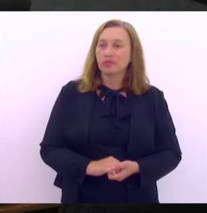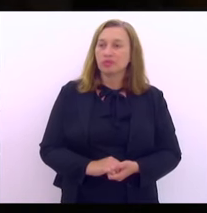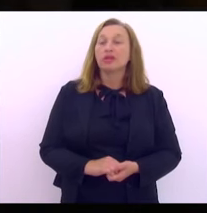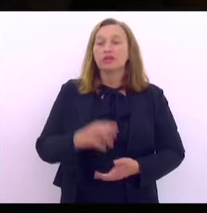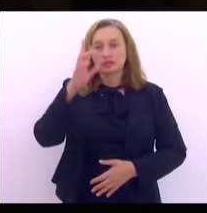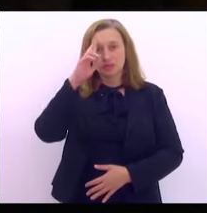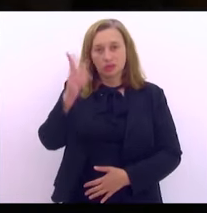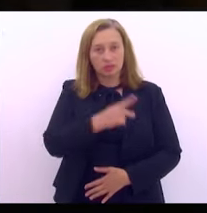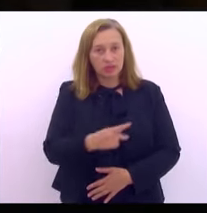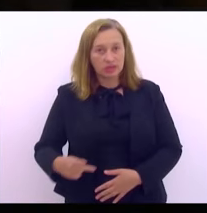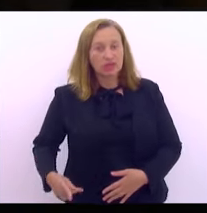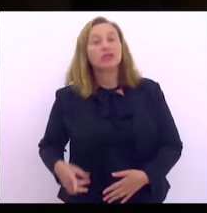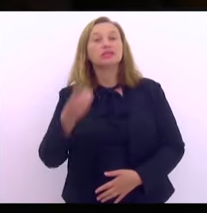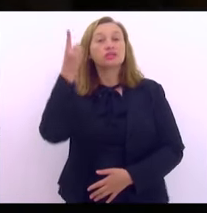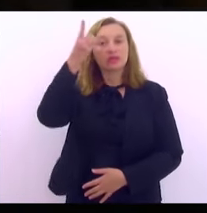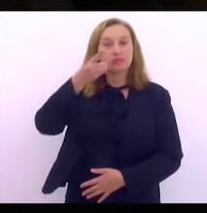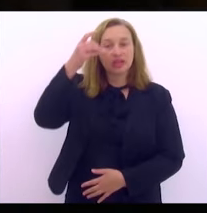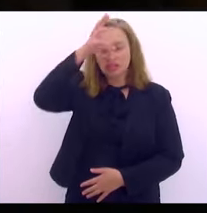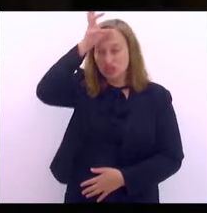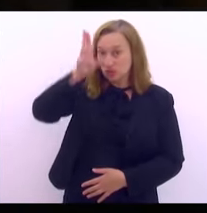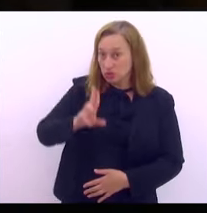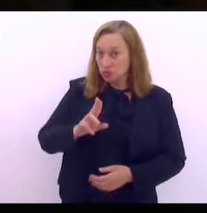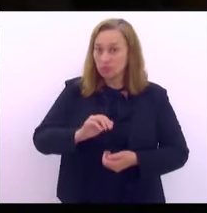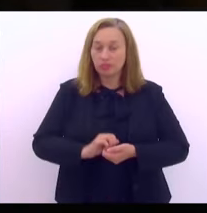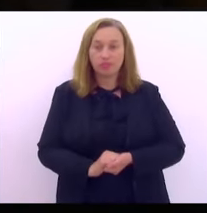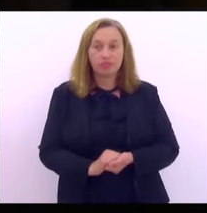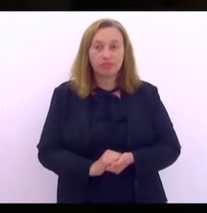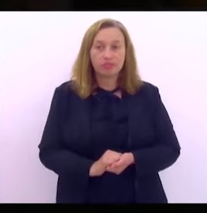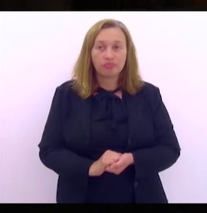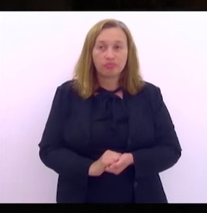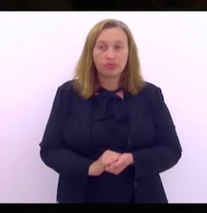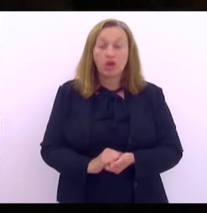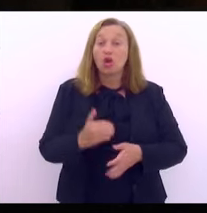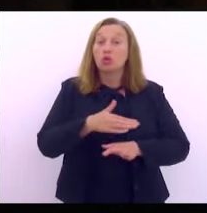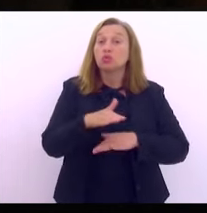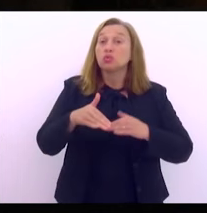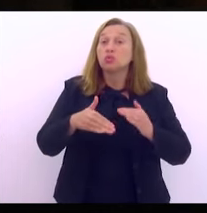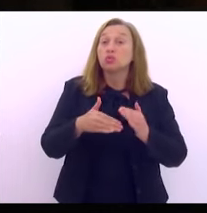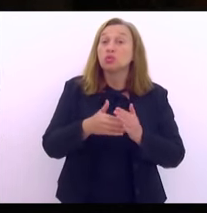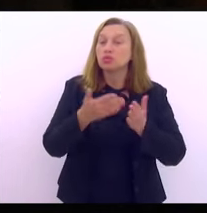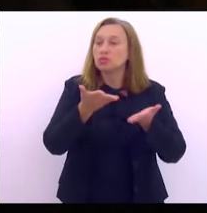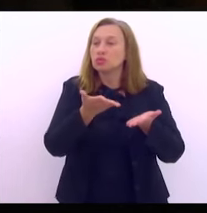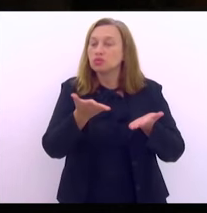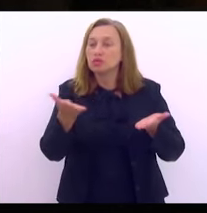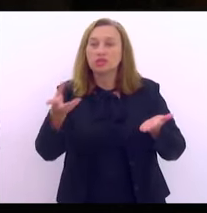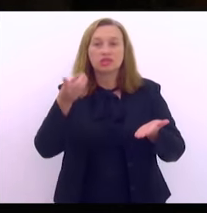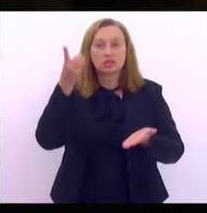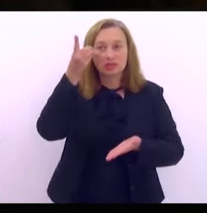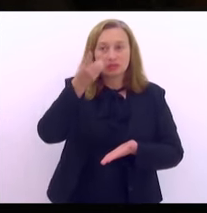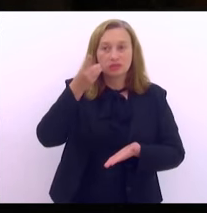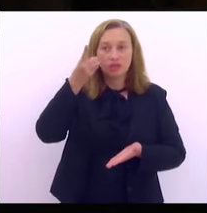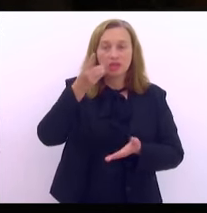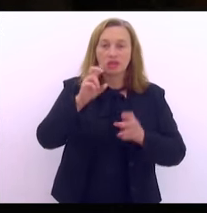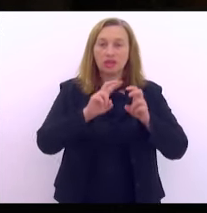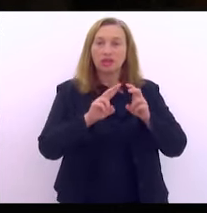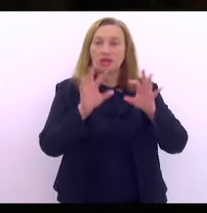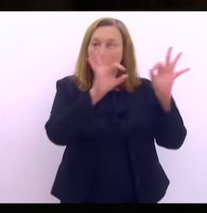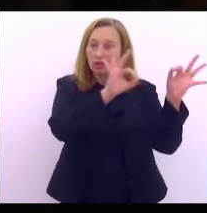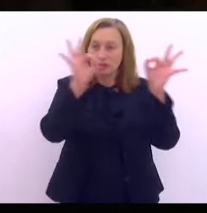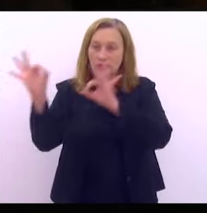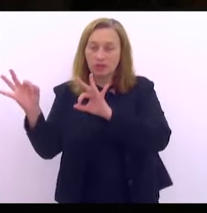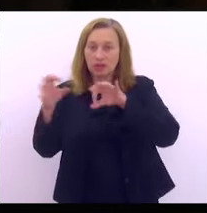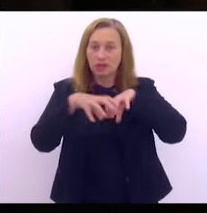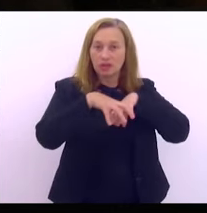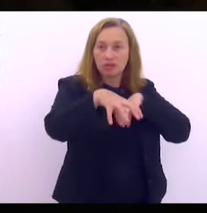Senhora Presidente, deputada Tia Ju, senhoras e senhores telespectadores da TV Alerja,